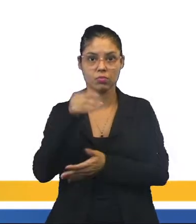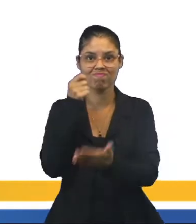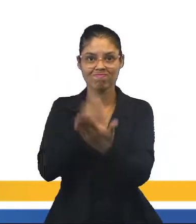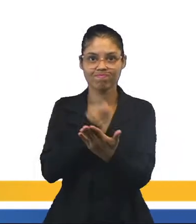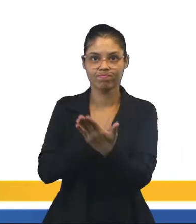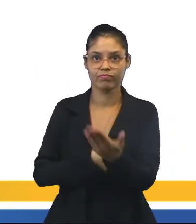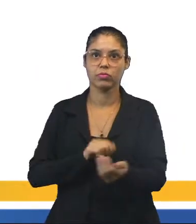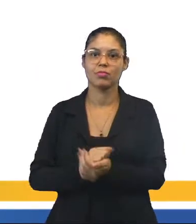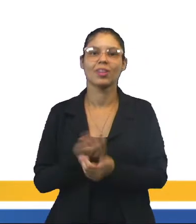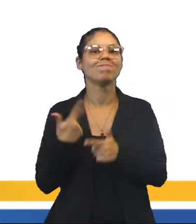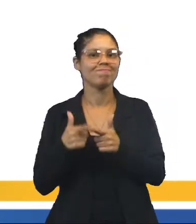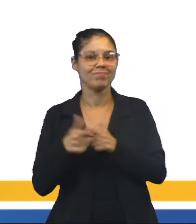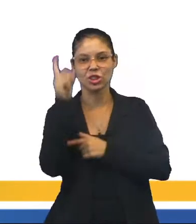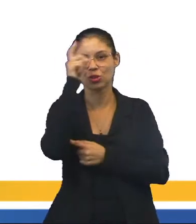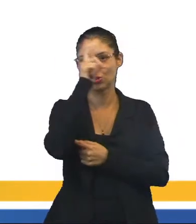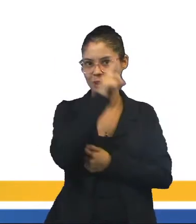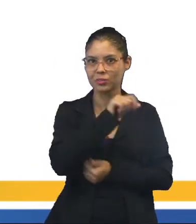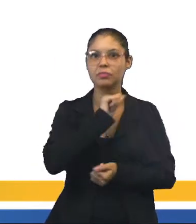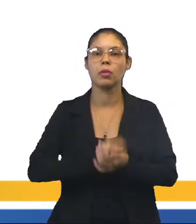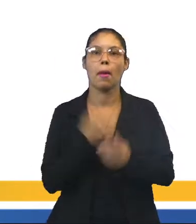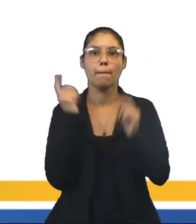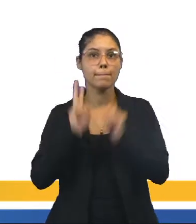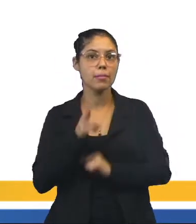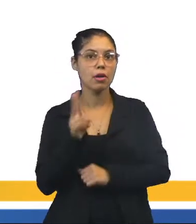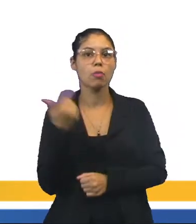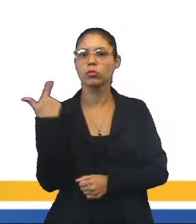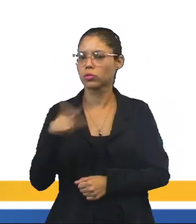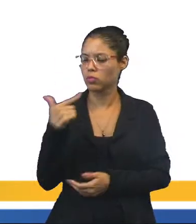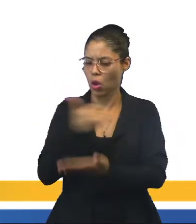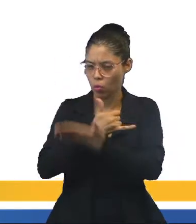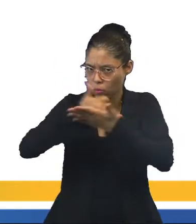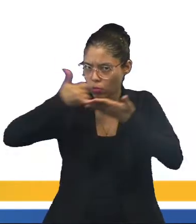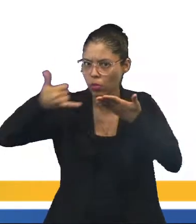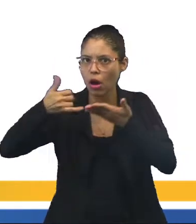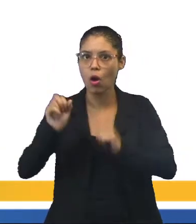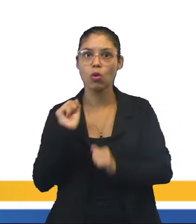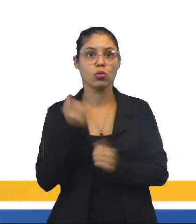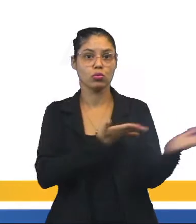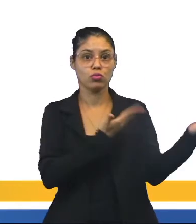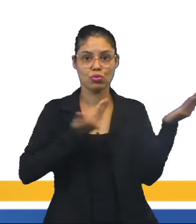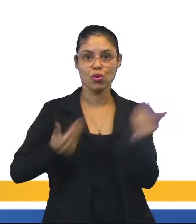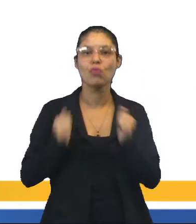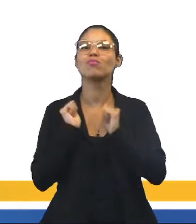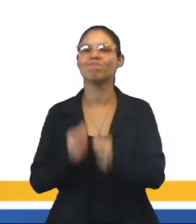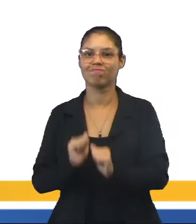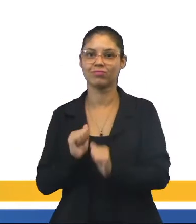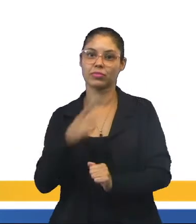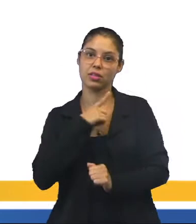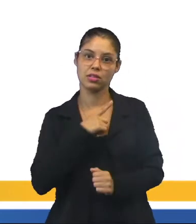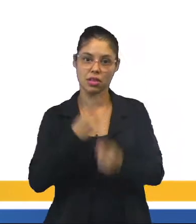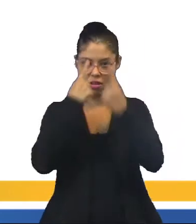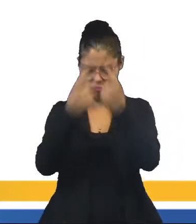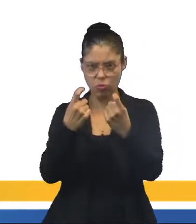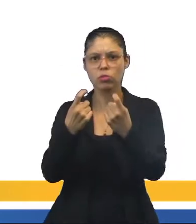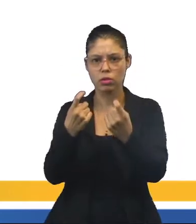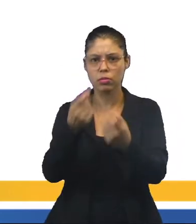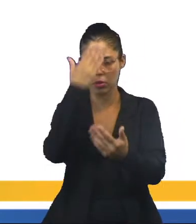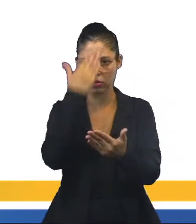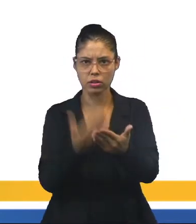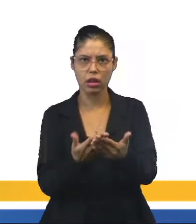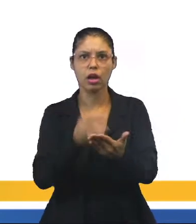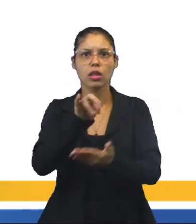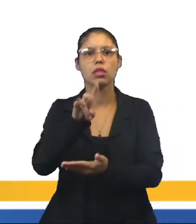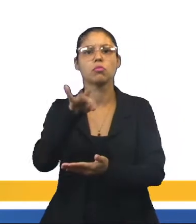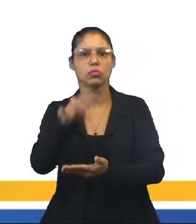um complicador. Mesmo sem uso de drogas, o jovem pode se tornar violento por acreditar que vai ficar impune.